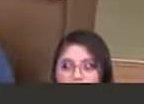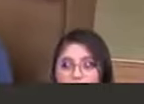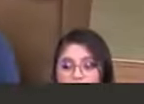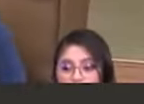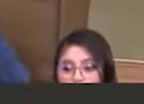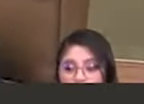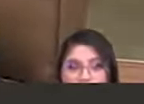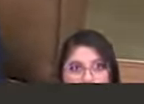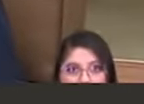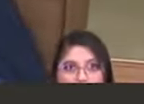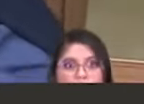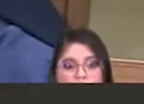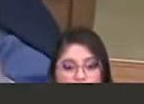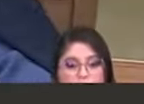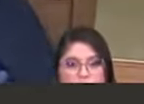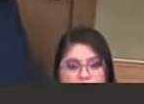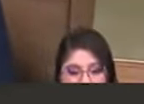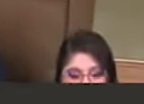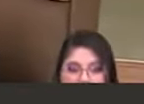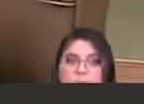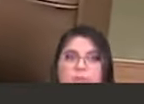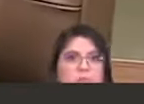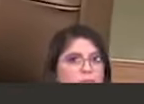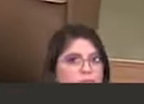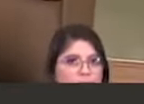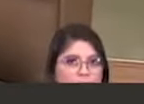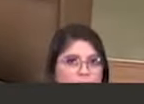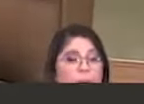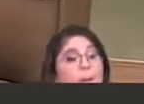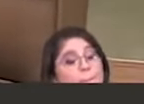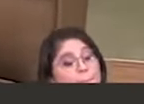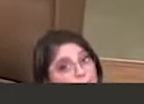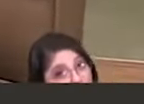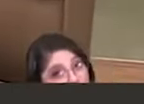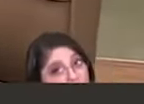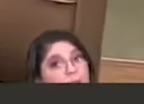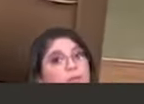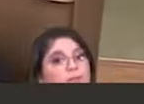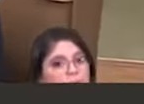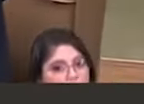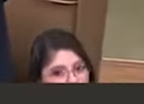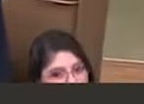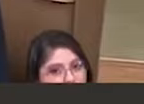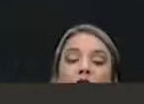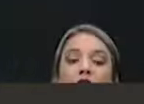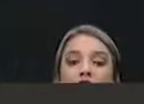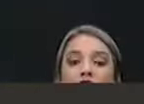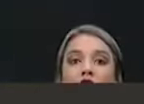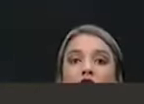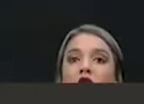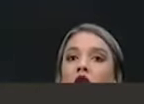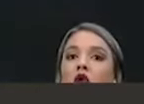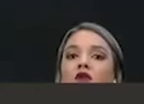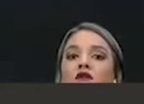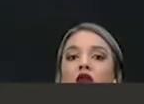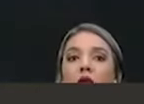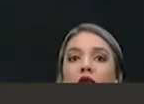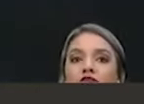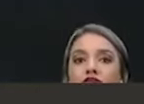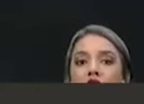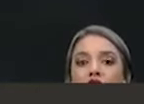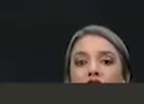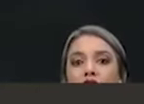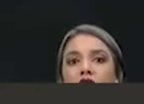13 de dezembro do ano passado a liberdade de expressão não é plena pode e deve ser modelada de acordo com as circunstâncias